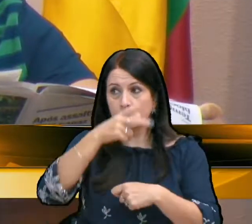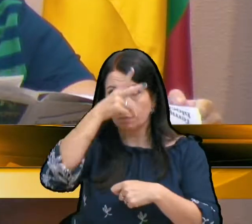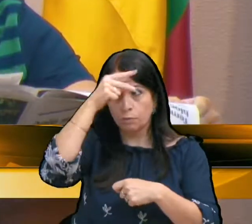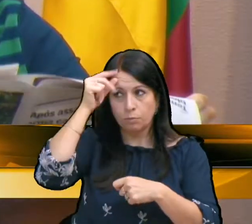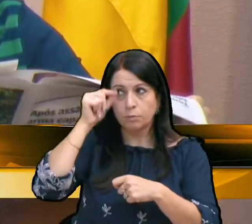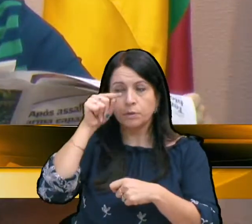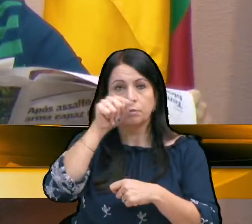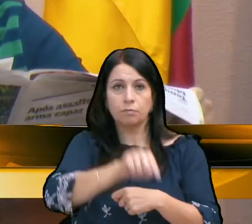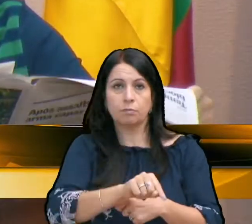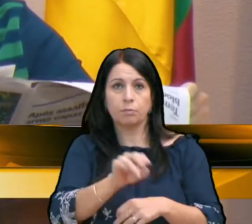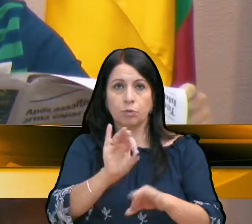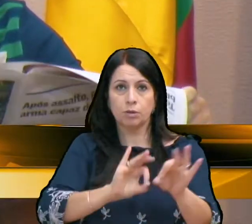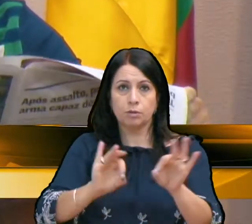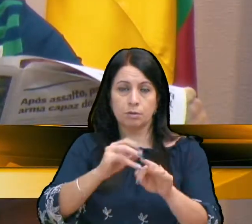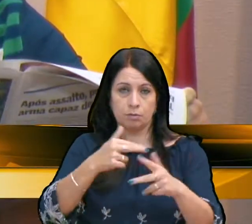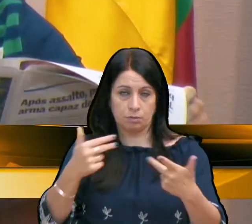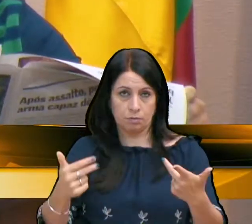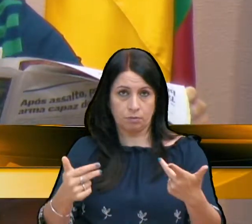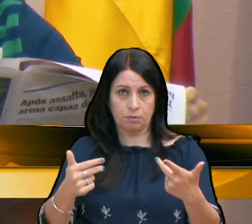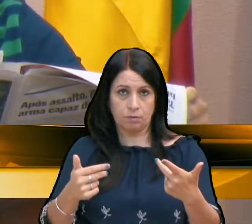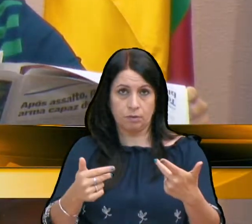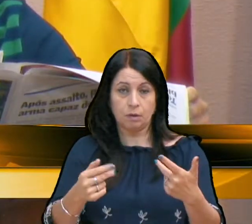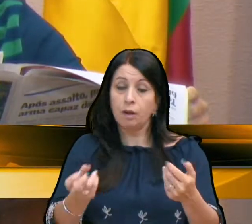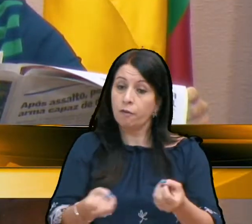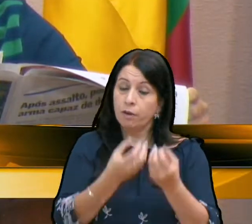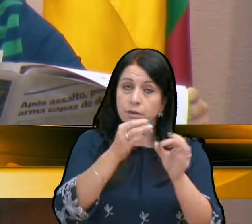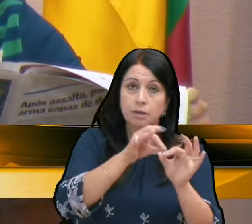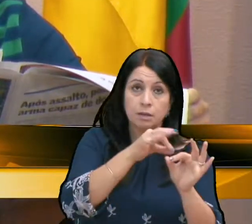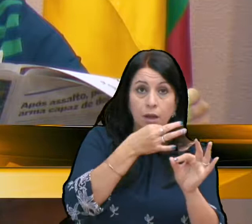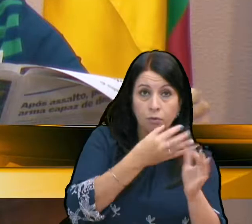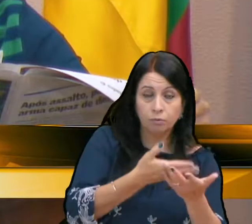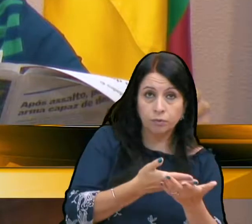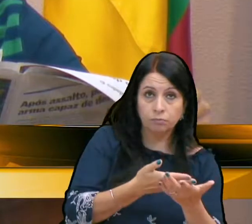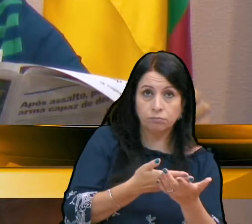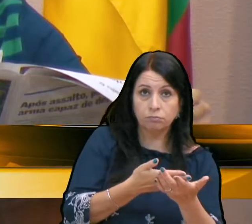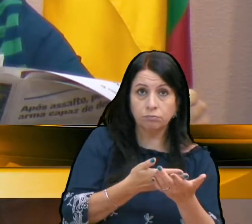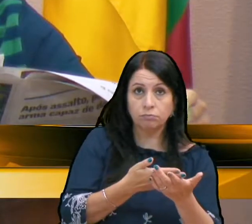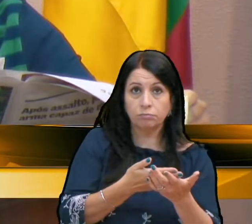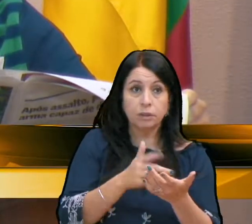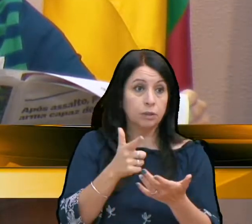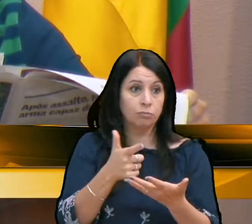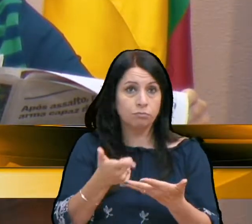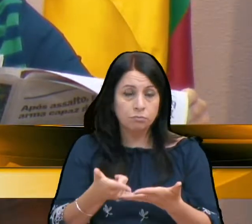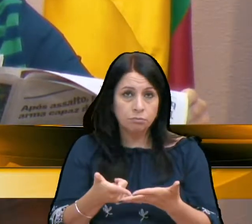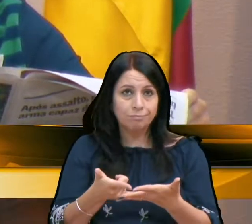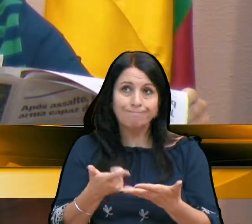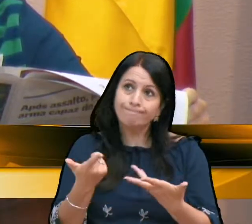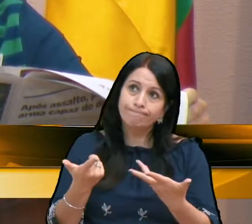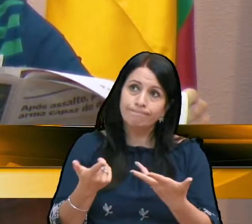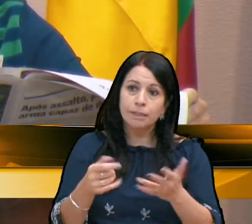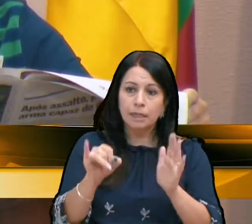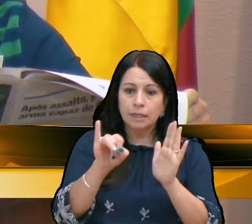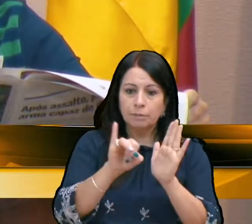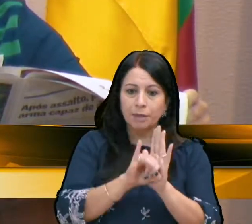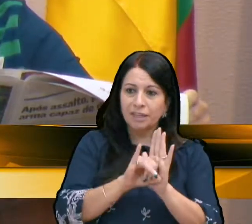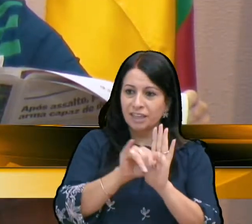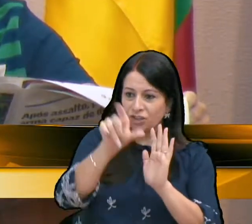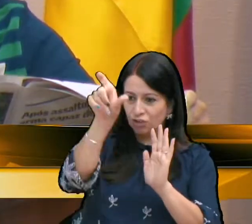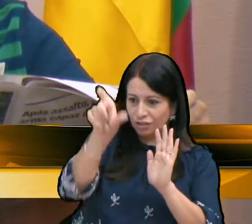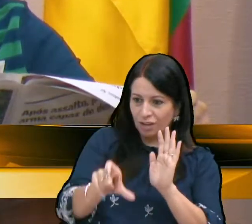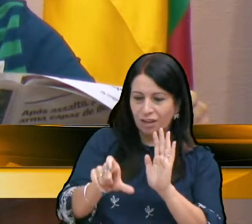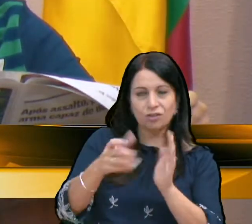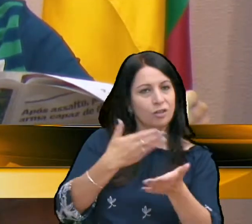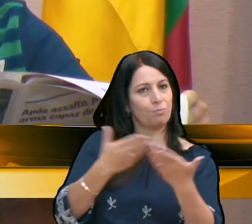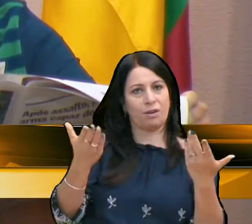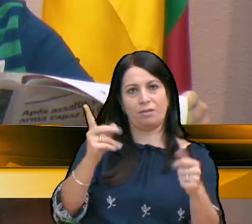estão aí para organizar as coisas. Quanto à Festa da Uva, sem ela, é a identidade de Caxias que perde